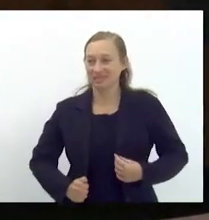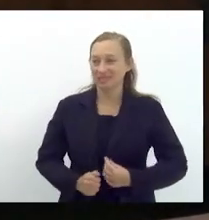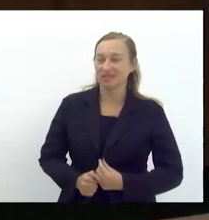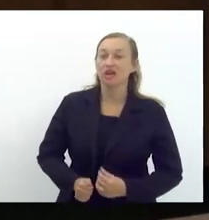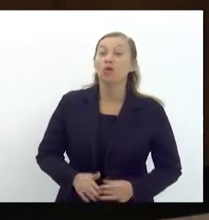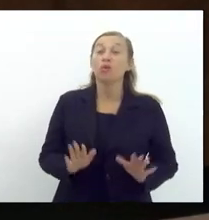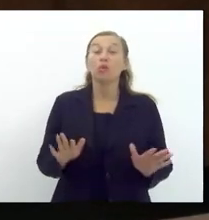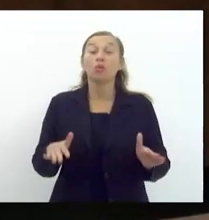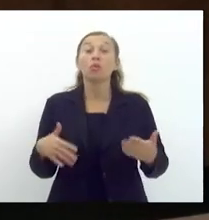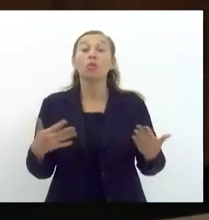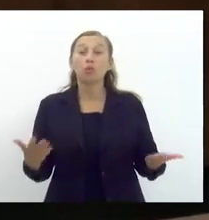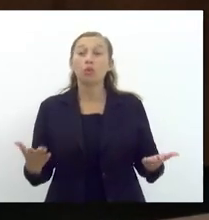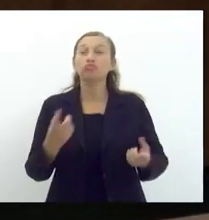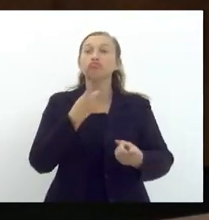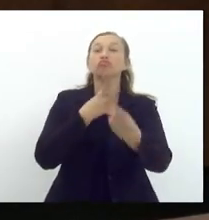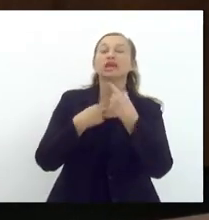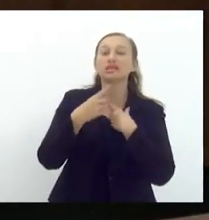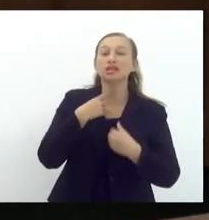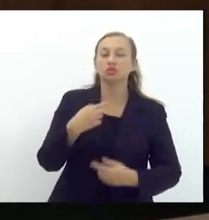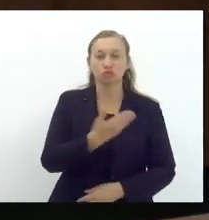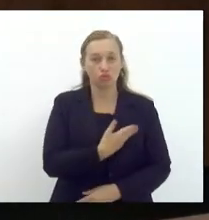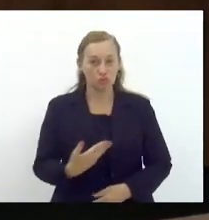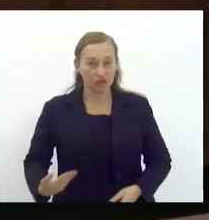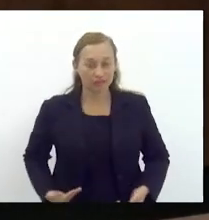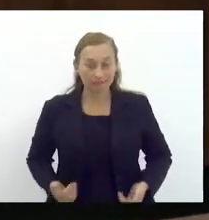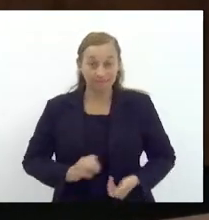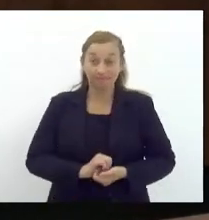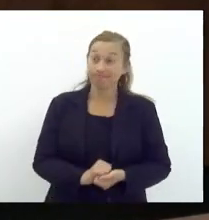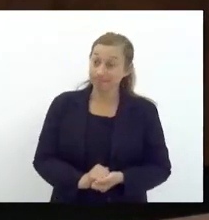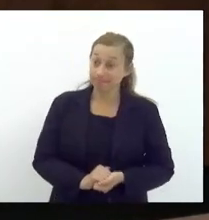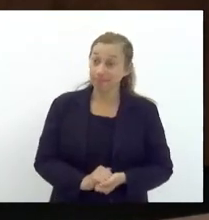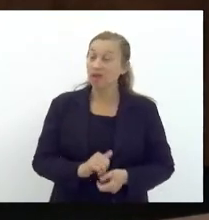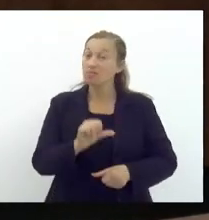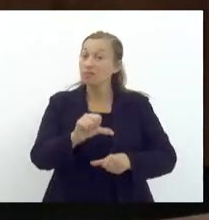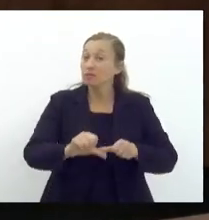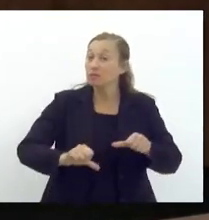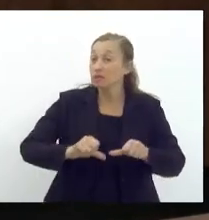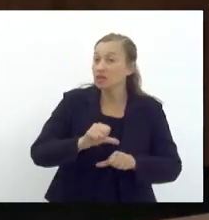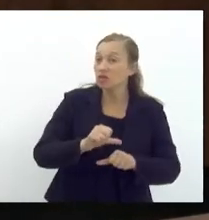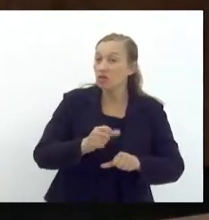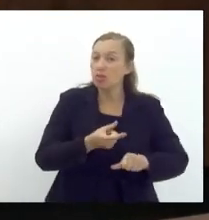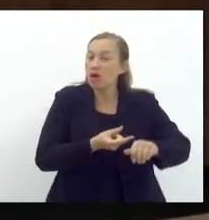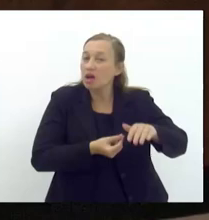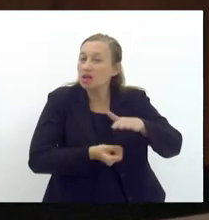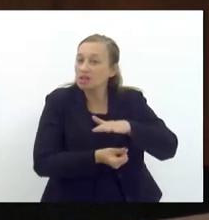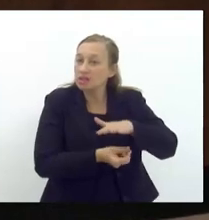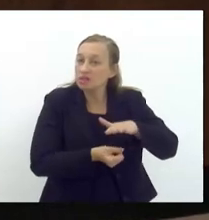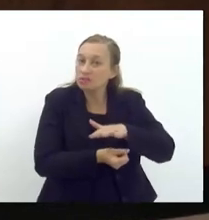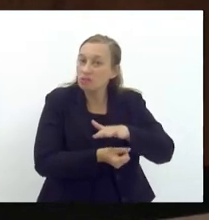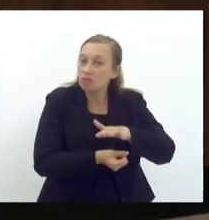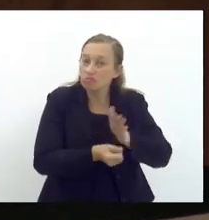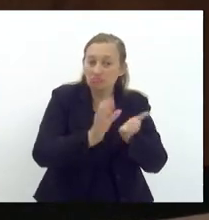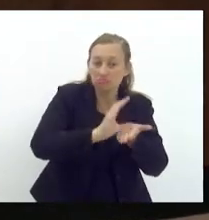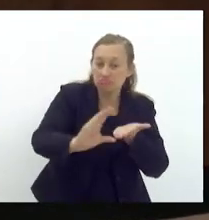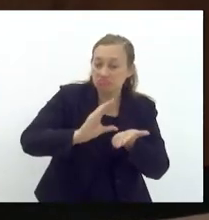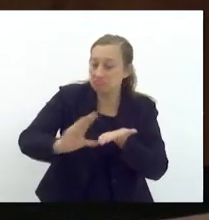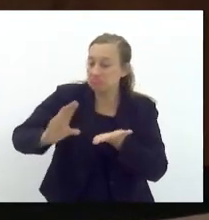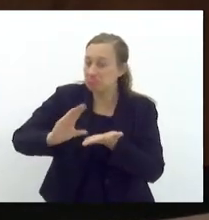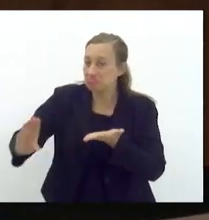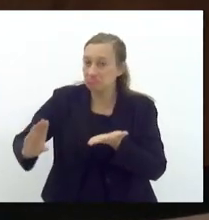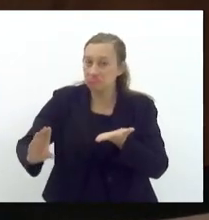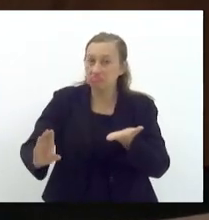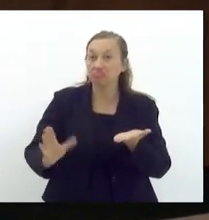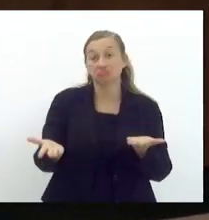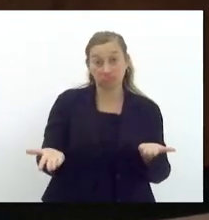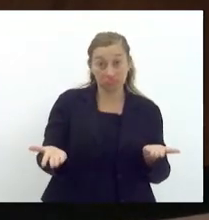E qual é qual é o desejo de governo transformar este fundo que era transitório No que